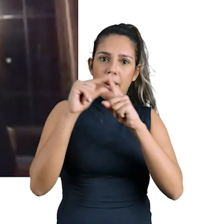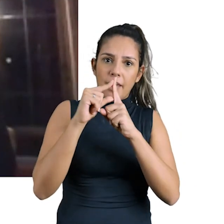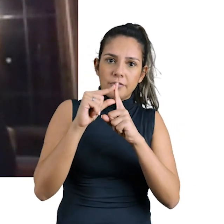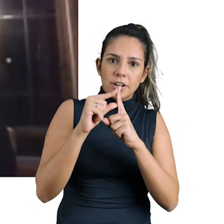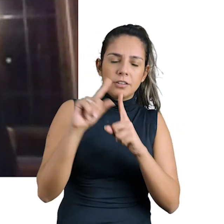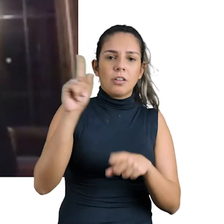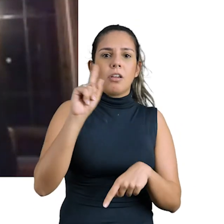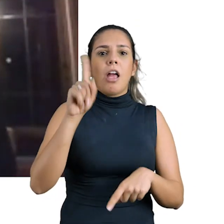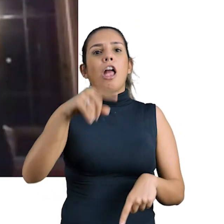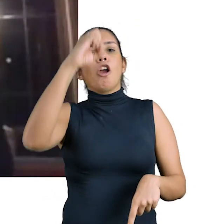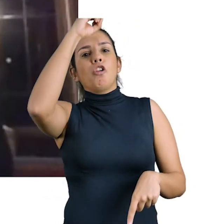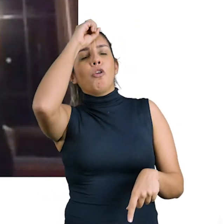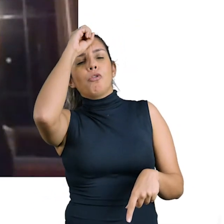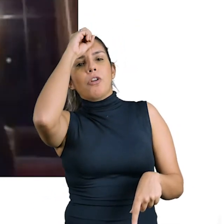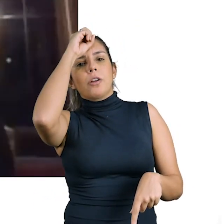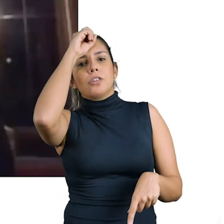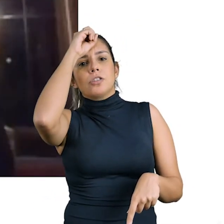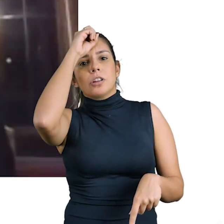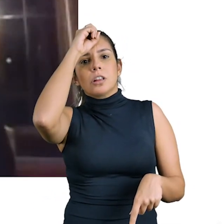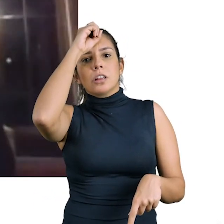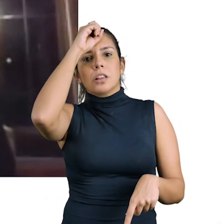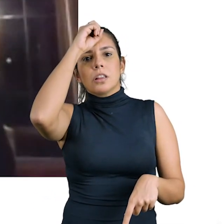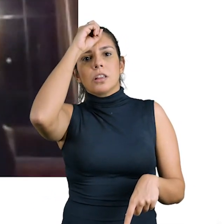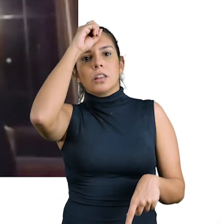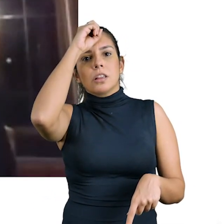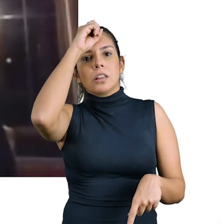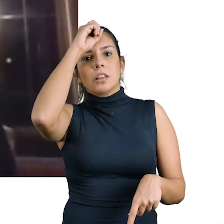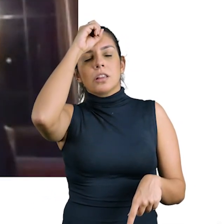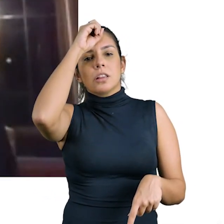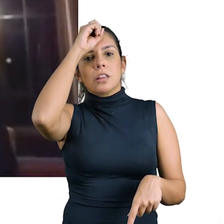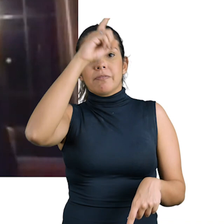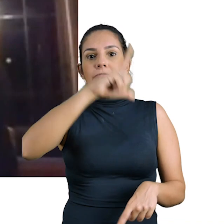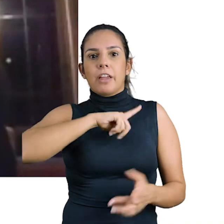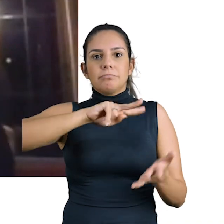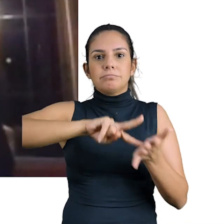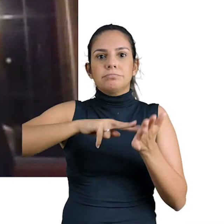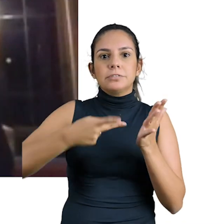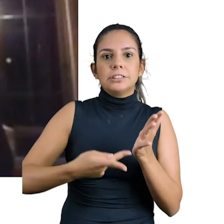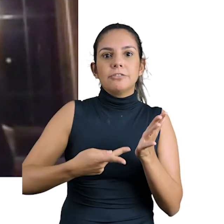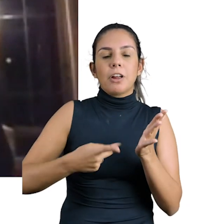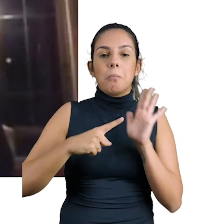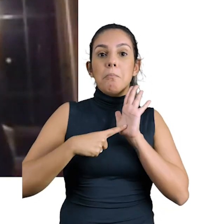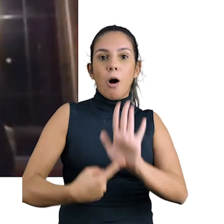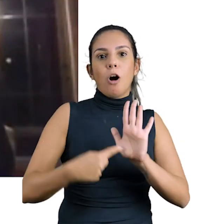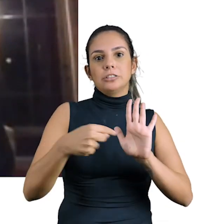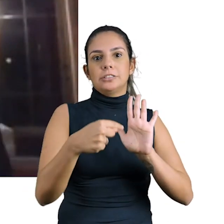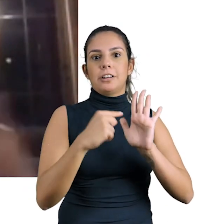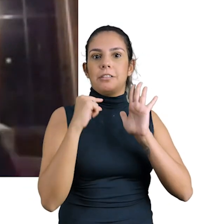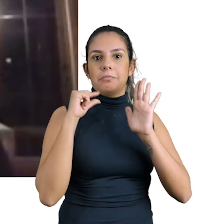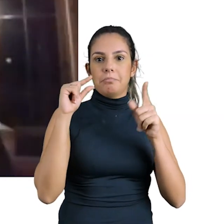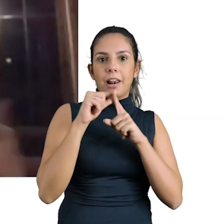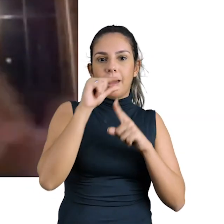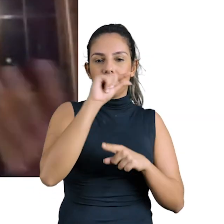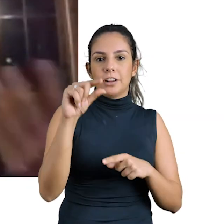na minha opinião, não são ingênuas. Elas são eivadas de significado simbólico. Então imagine o que